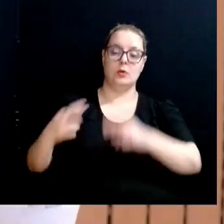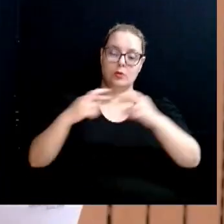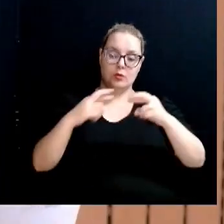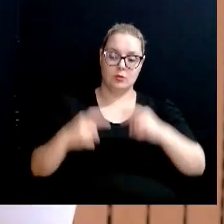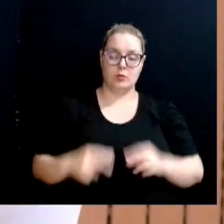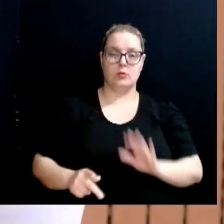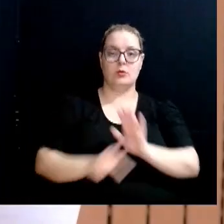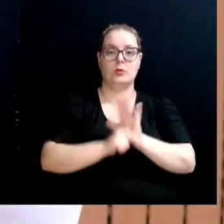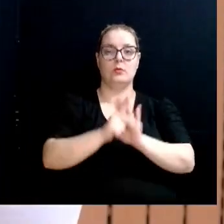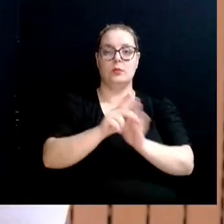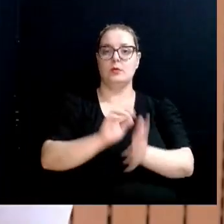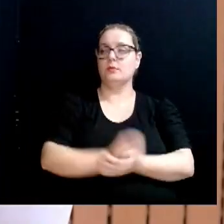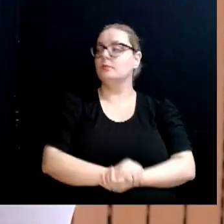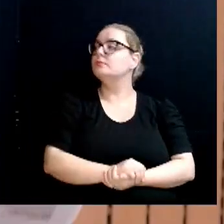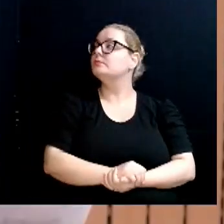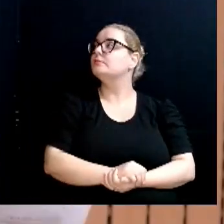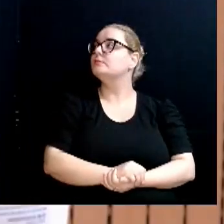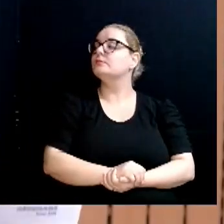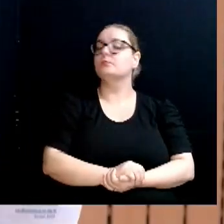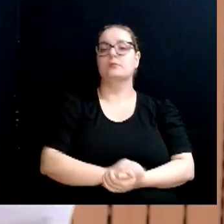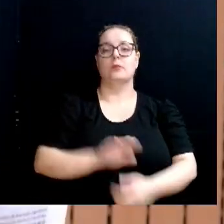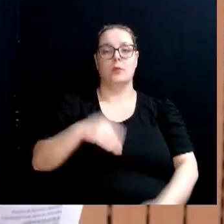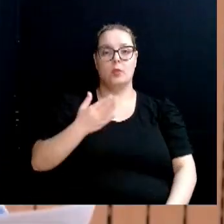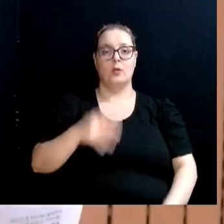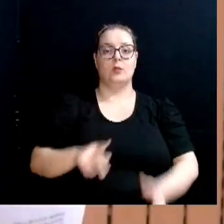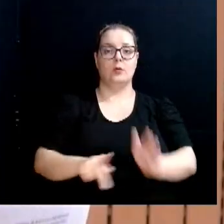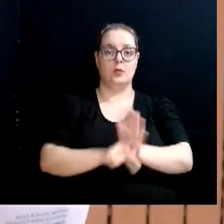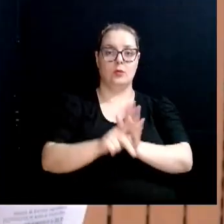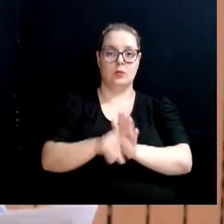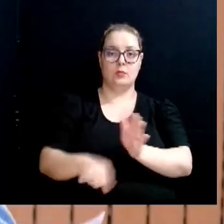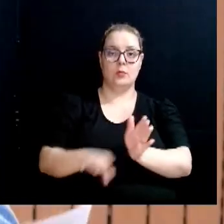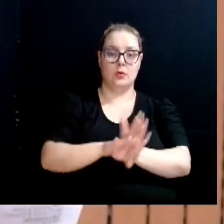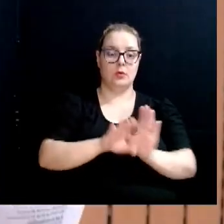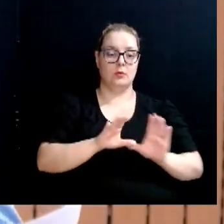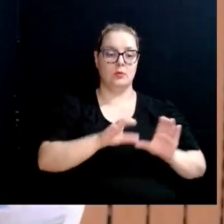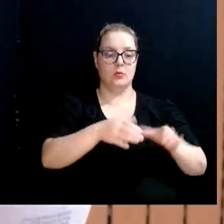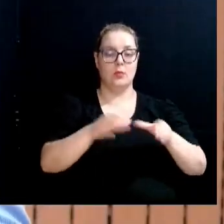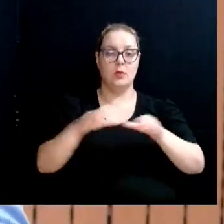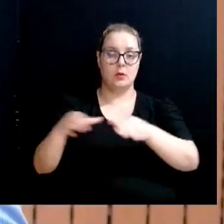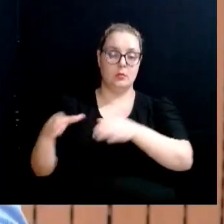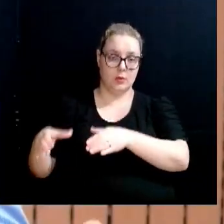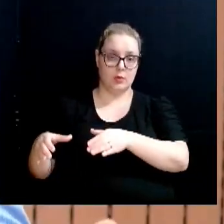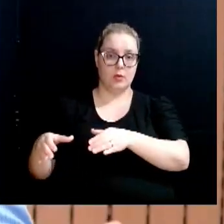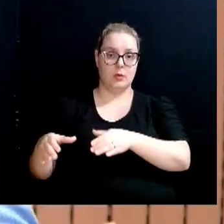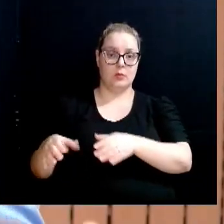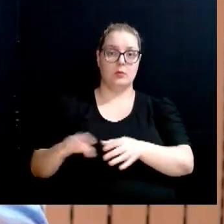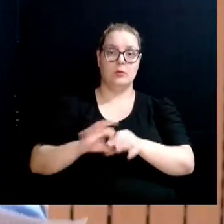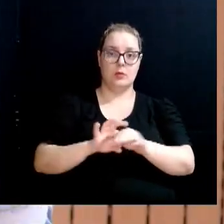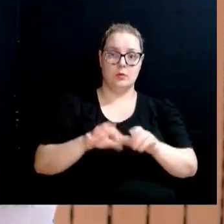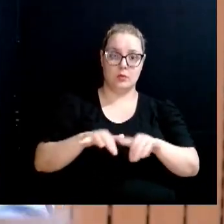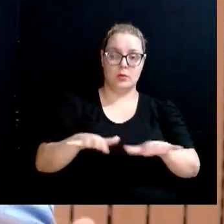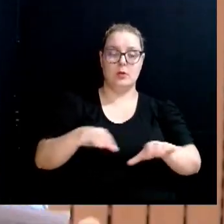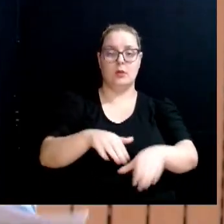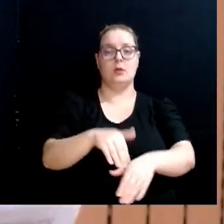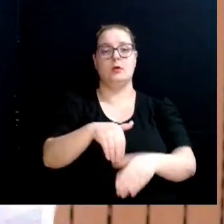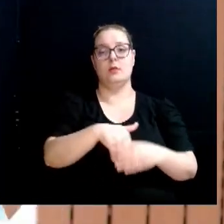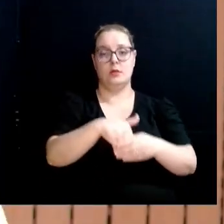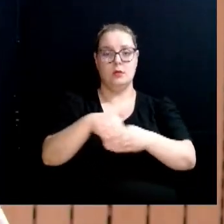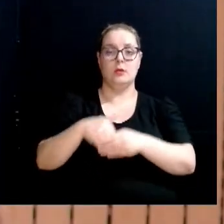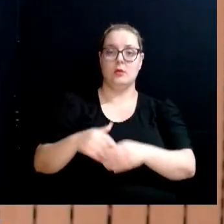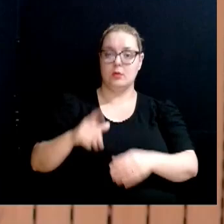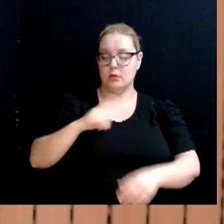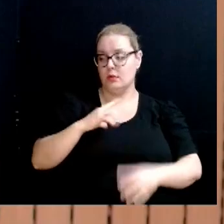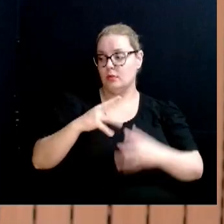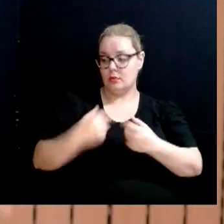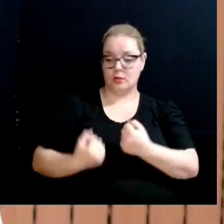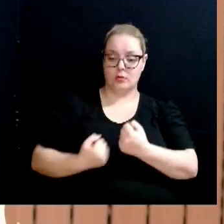projetos. Quando os projetos eles chegam às comissões para serem deliberados e votados, eles já têm todo um suporte, né,